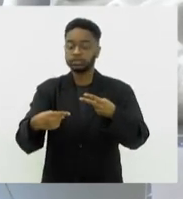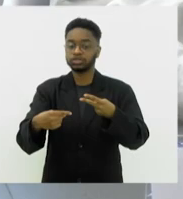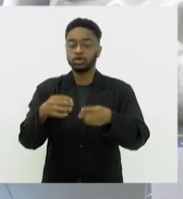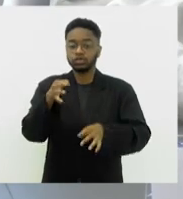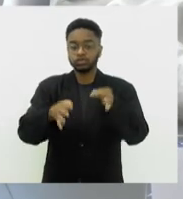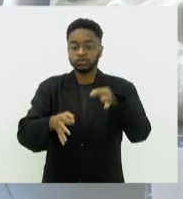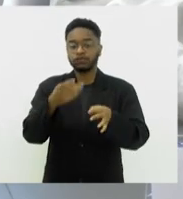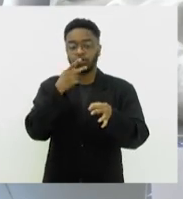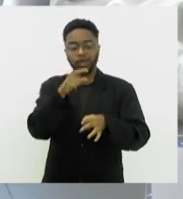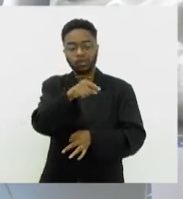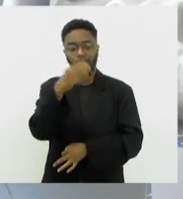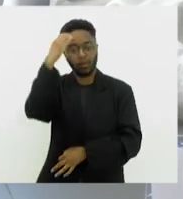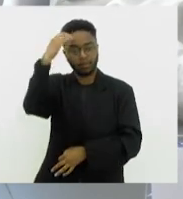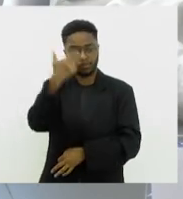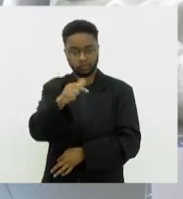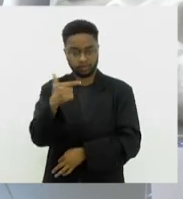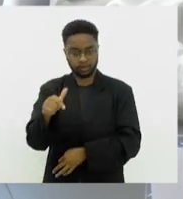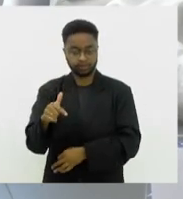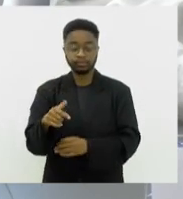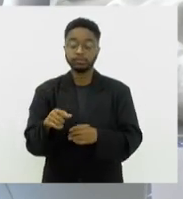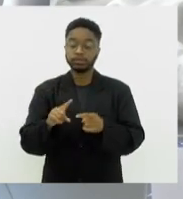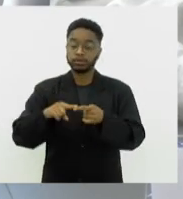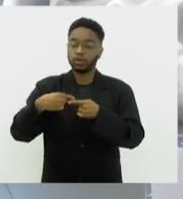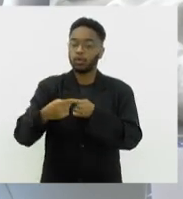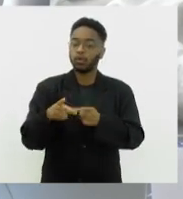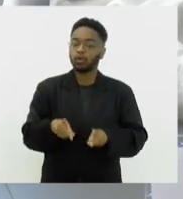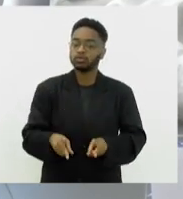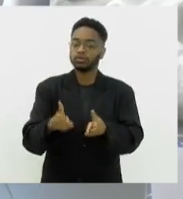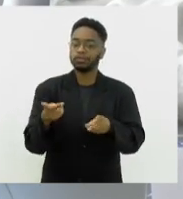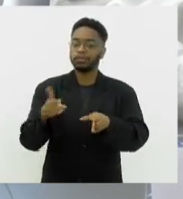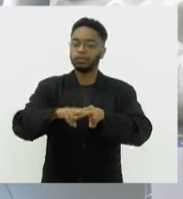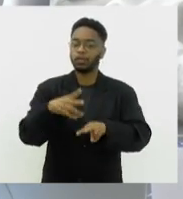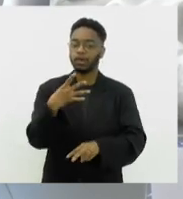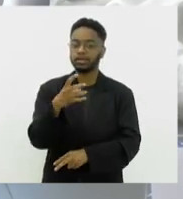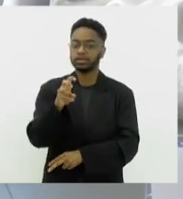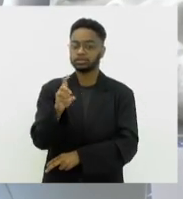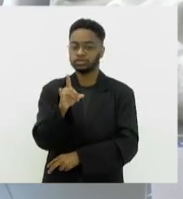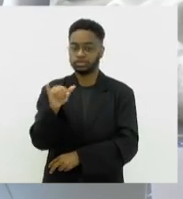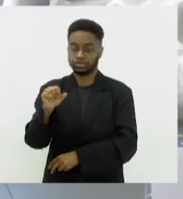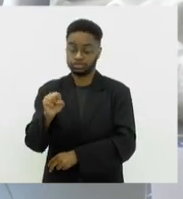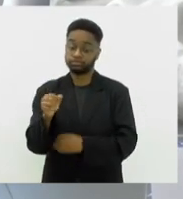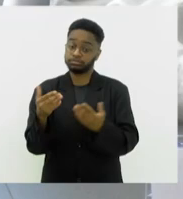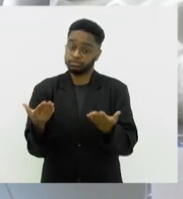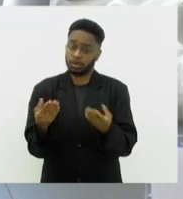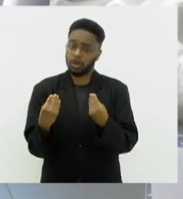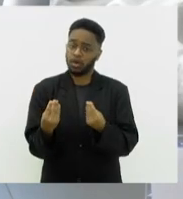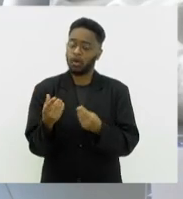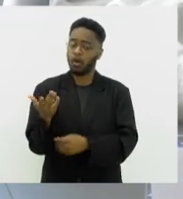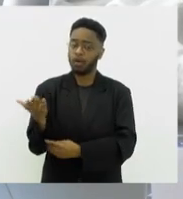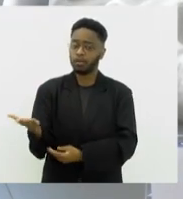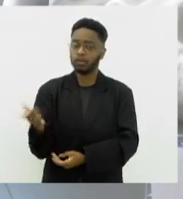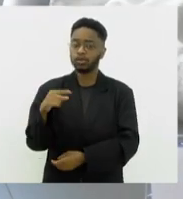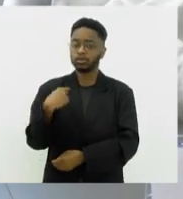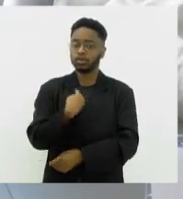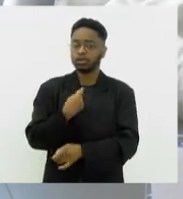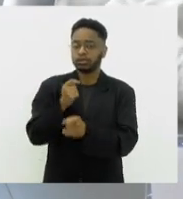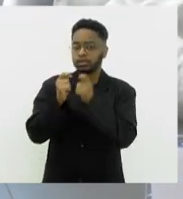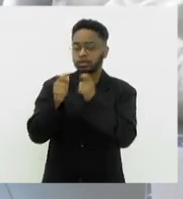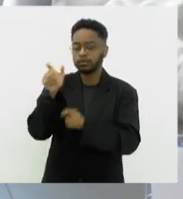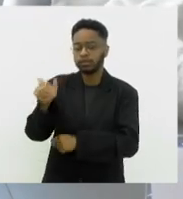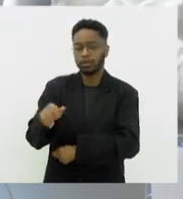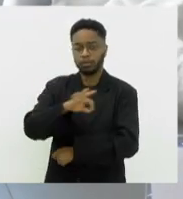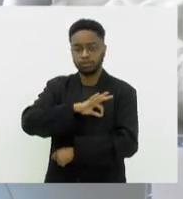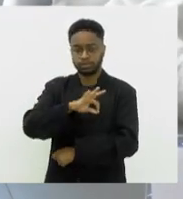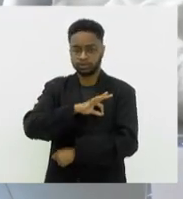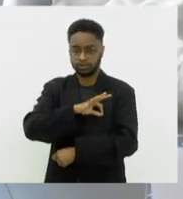ambos processos permaneceu preso por 45 dias Esse é um dos casos emblemáticos que ouvimos aqui de um policial